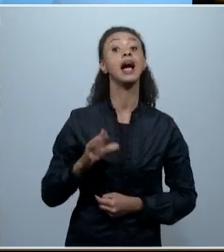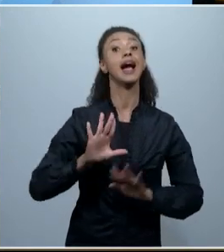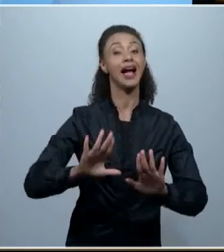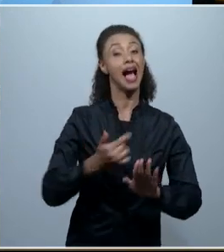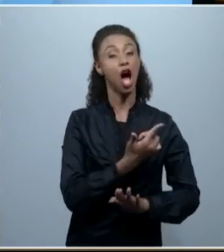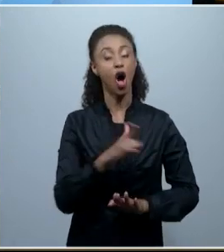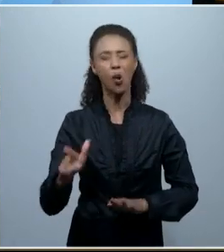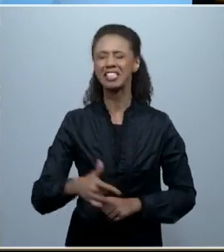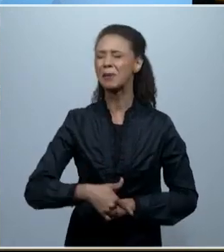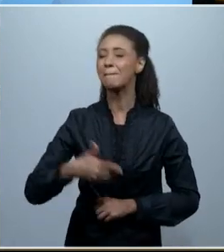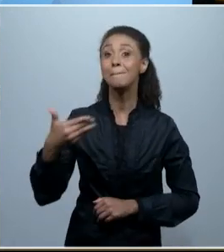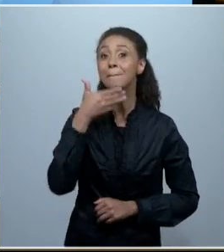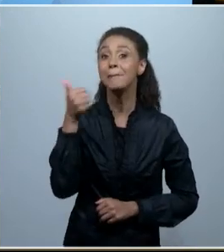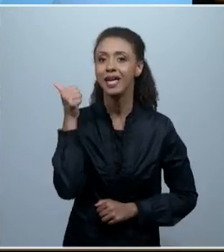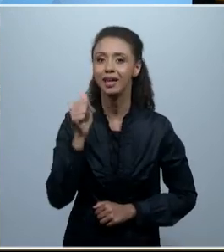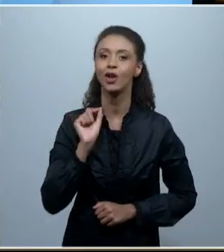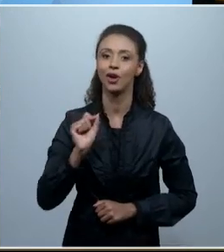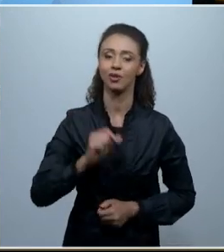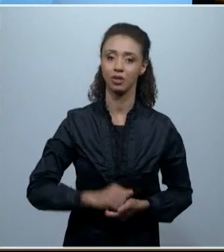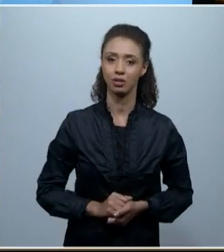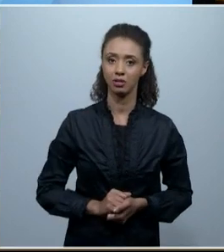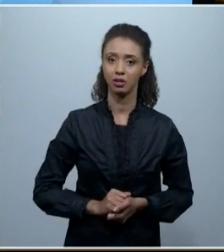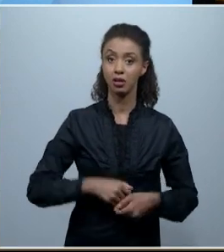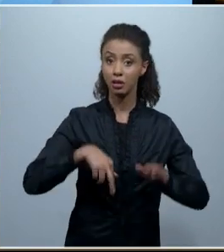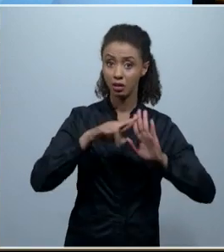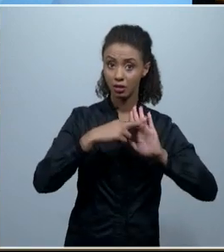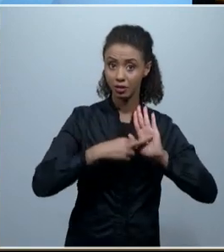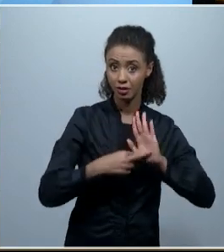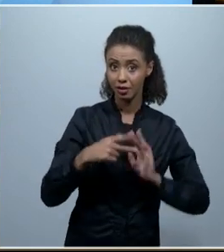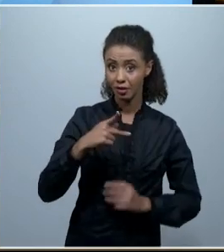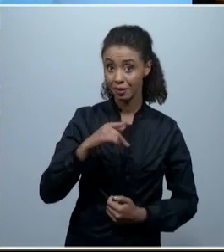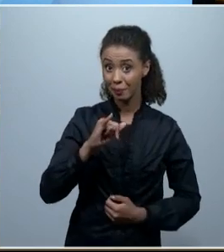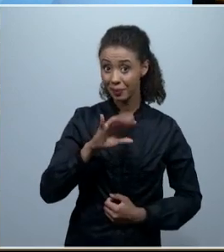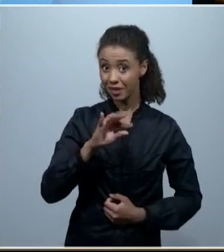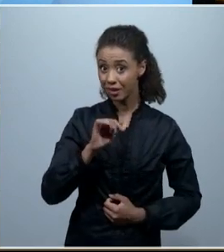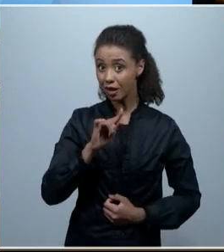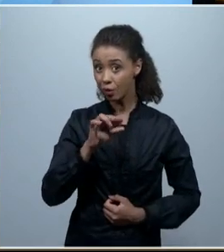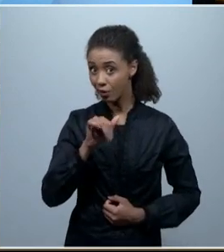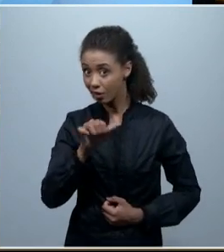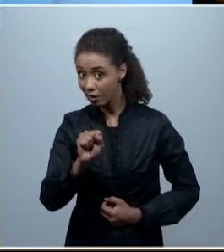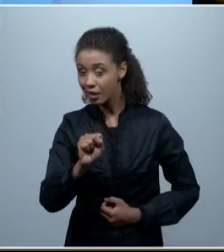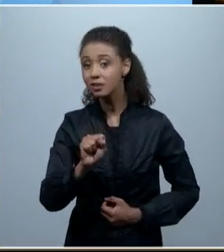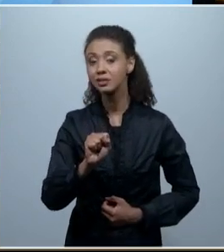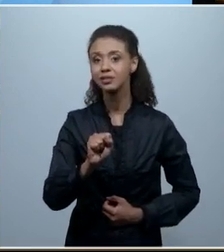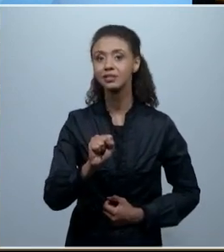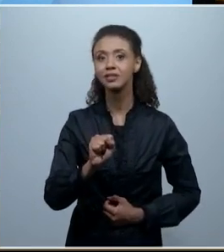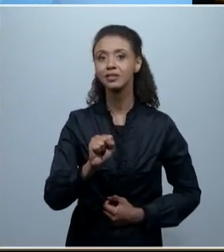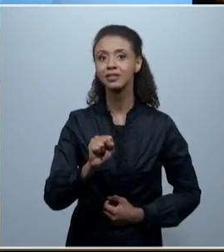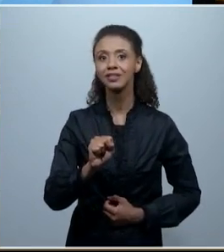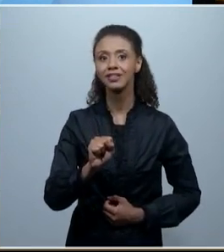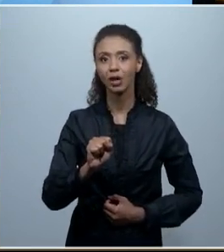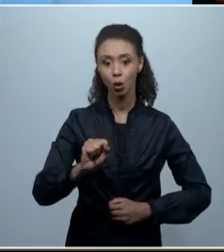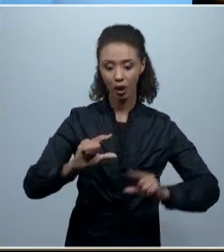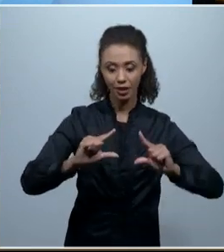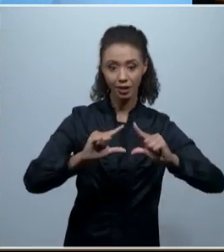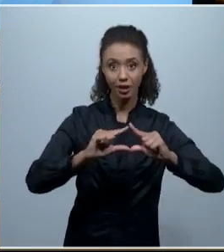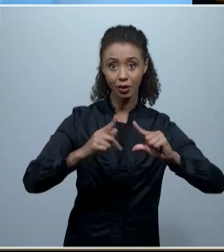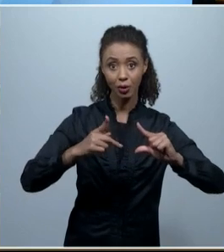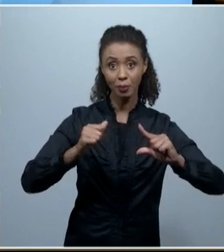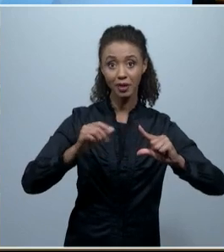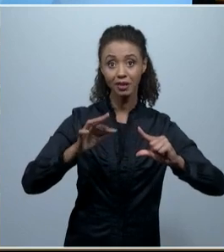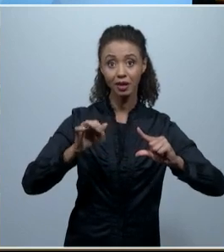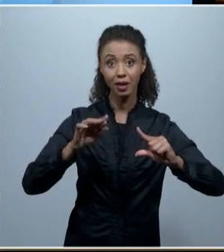é que o teorema de pitágoras equivalente ao postulado das palavras se ao invés de pedir oposto ao das paralelas você pede o tema de pitágoras por